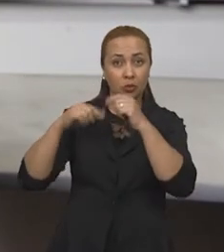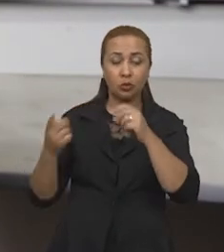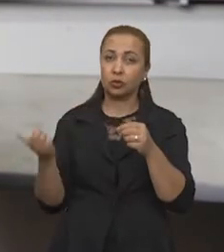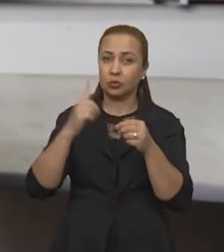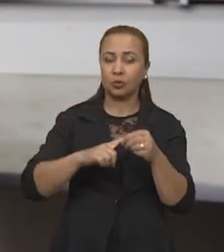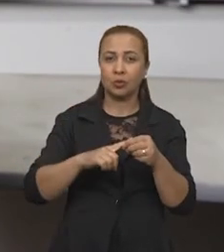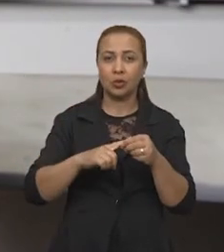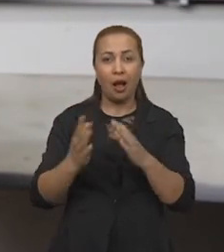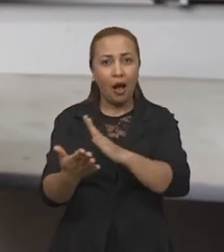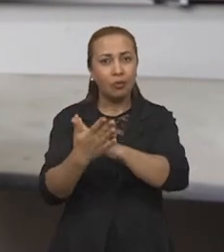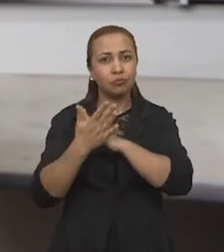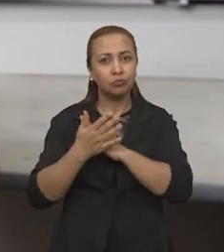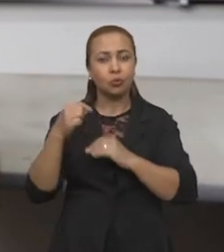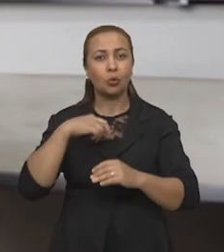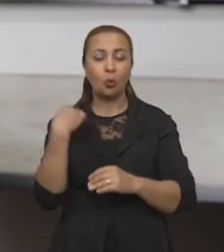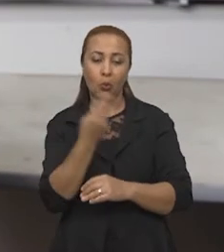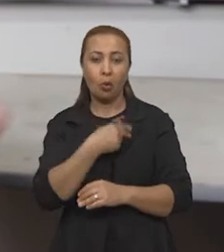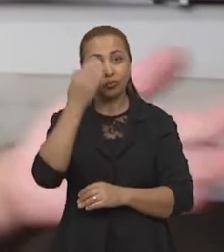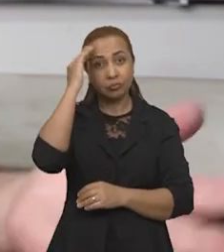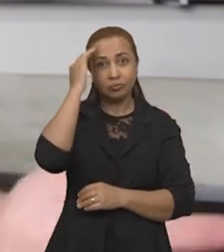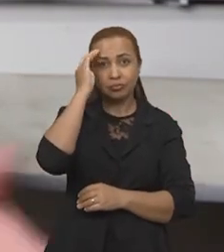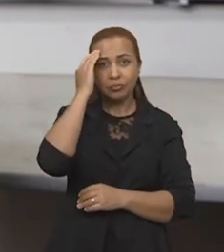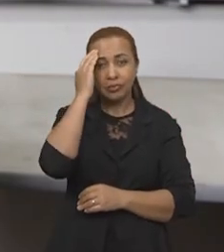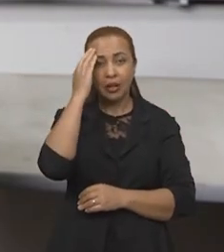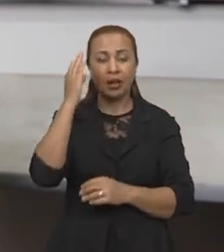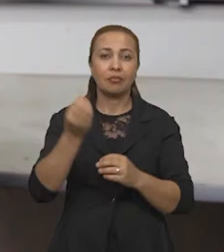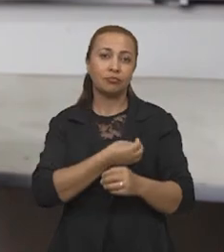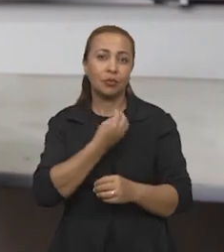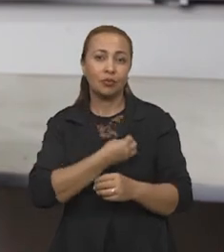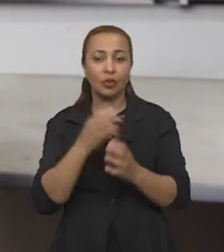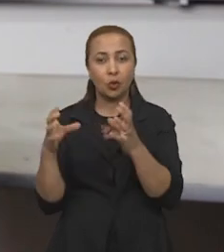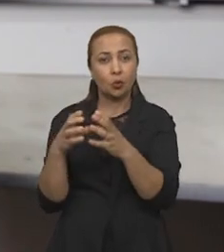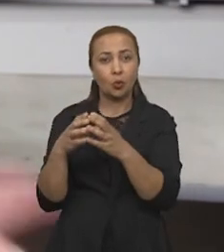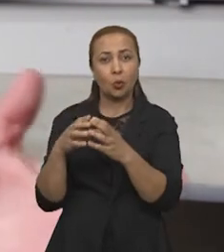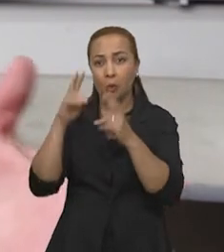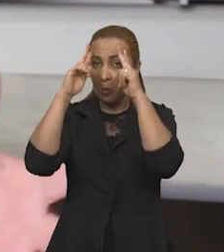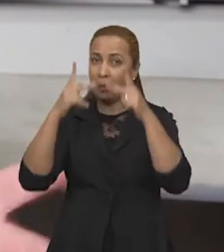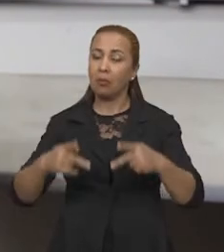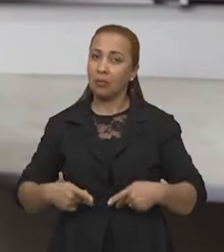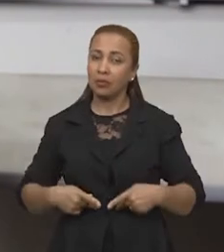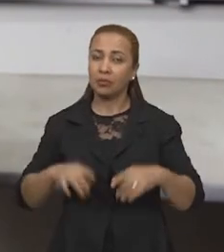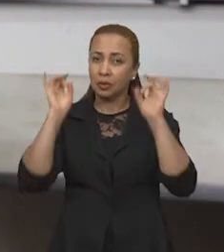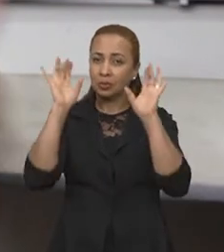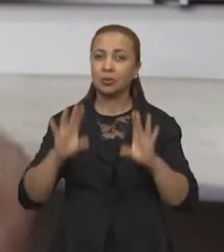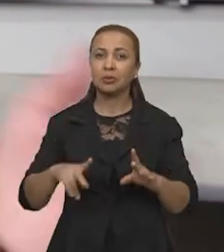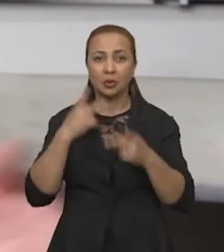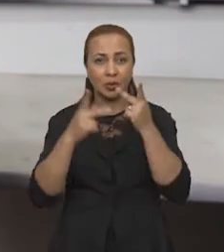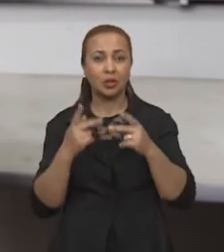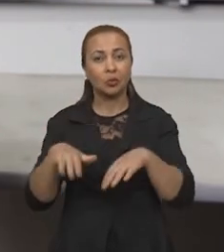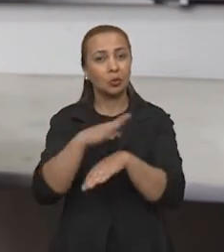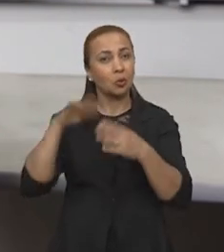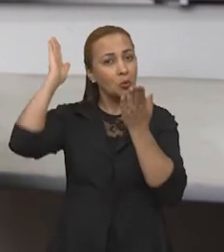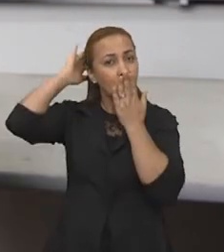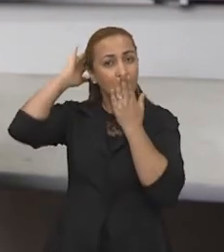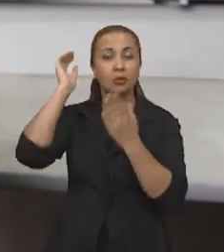tem nos chegado nos proporciona entender um pouco o modo de vivendo desse grupo humano, né? Especialmente